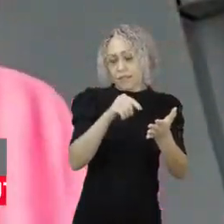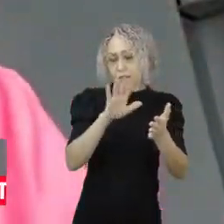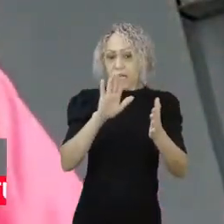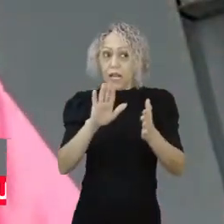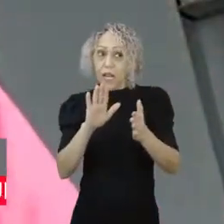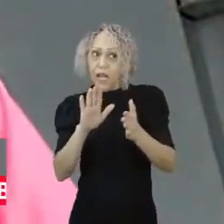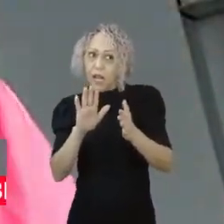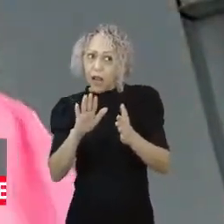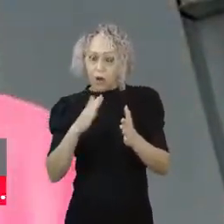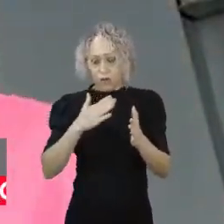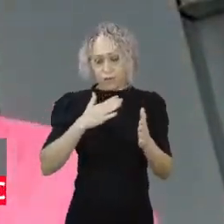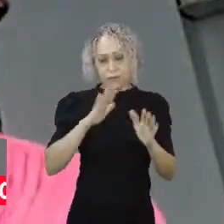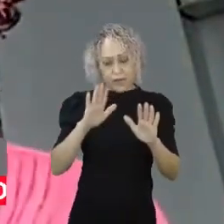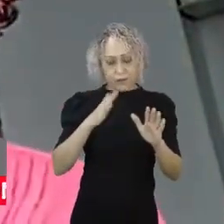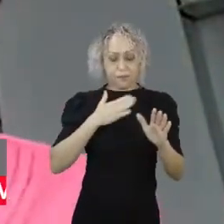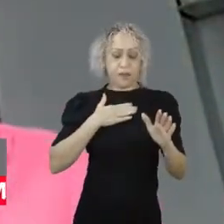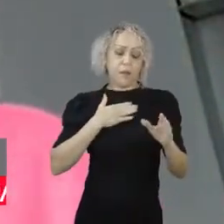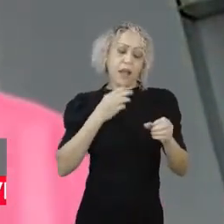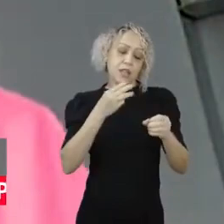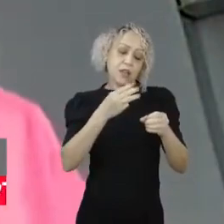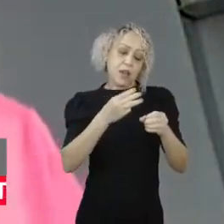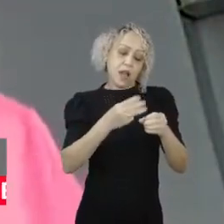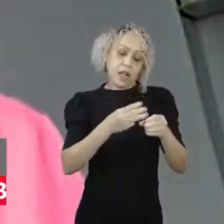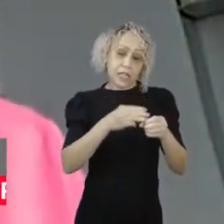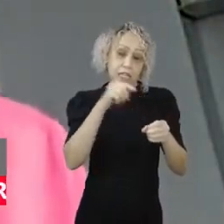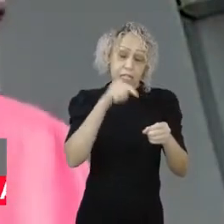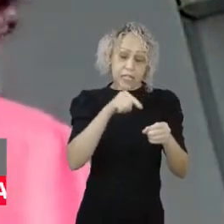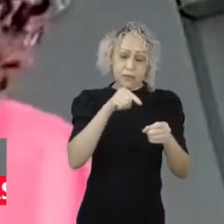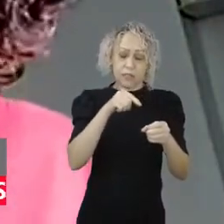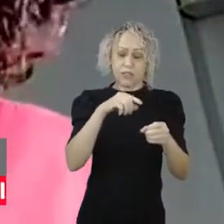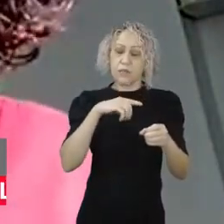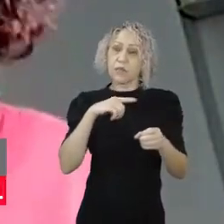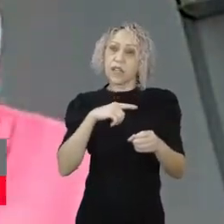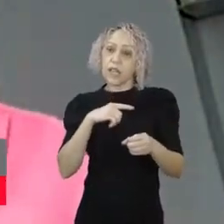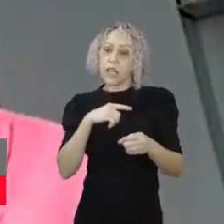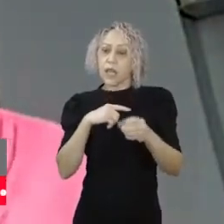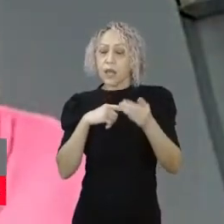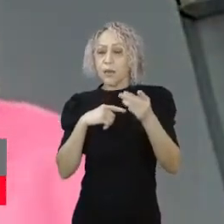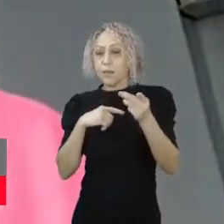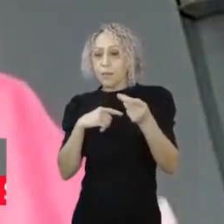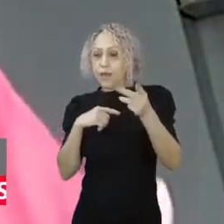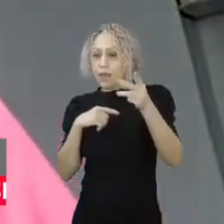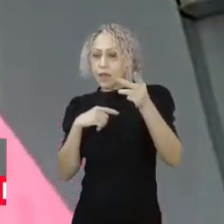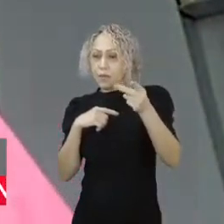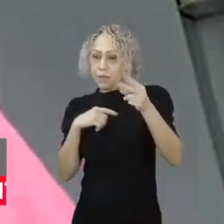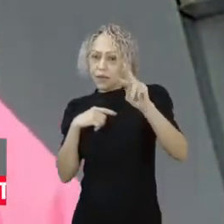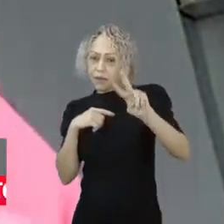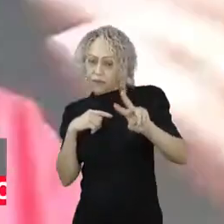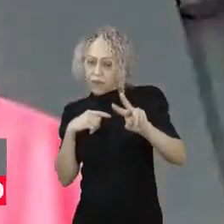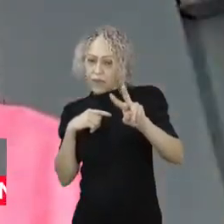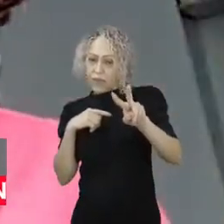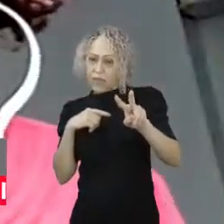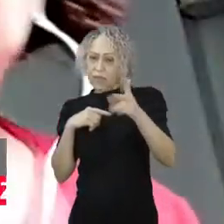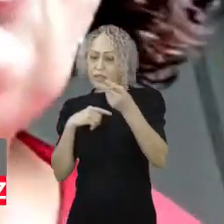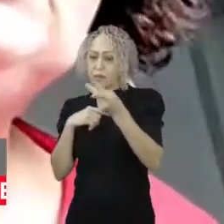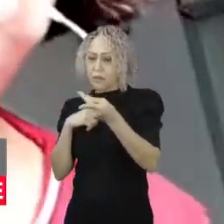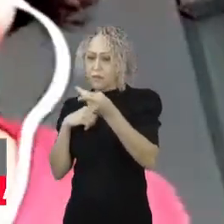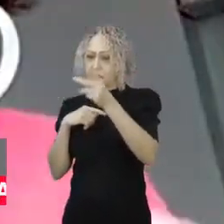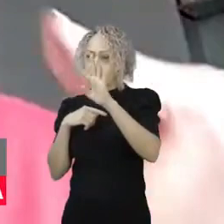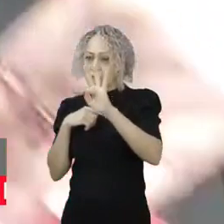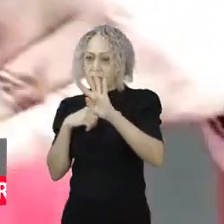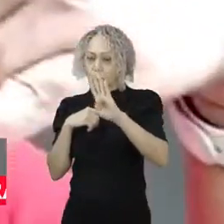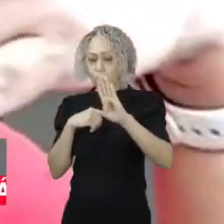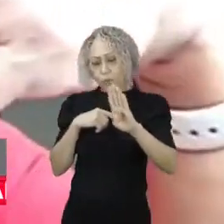PV e aqui tem PCdoB. Então, o PT não vai poder ter 10 candidatos. Ah, vamos poder ter 6, vamos poder ter